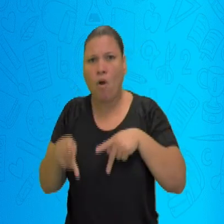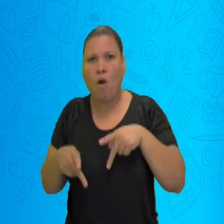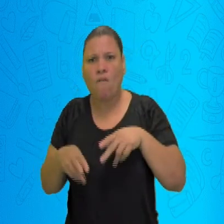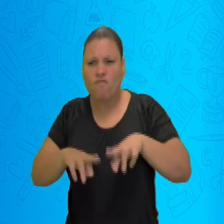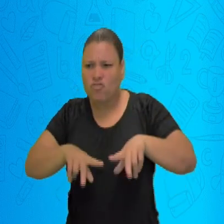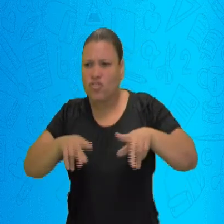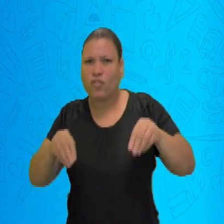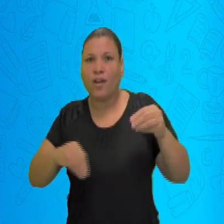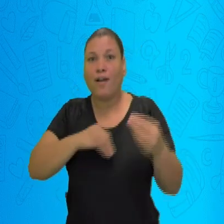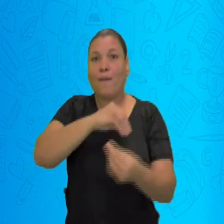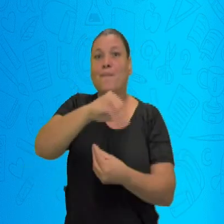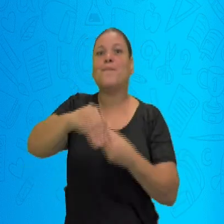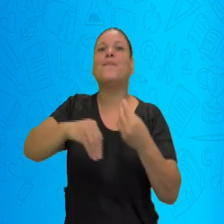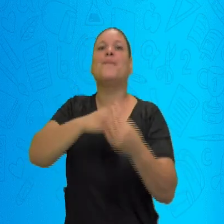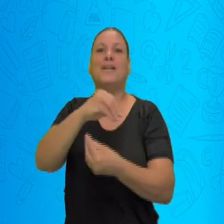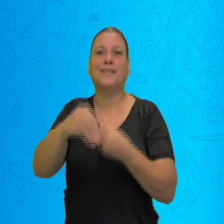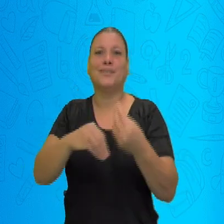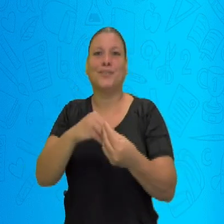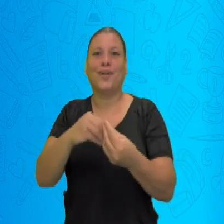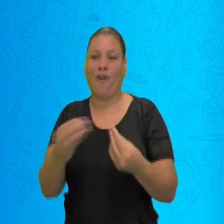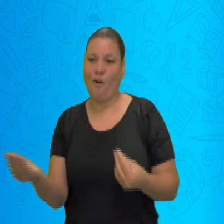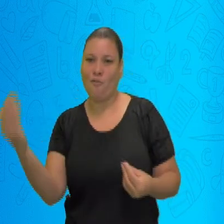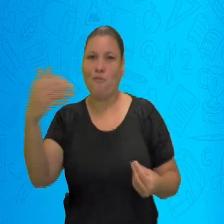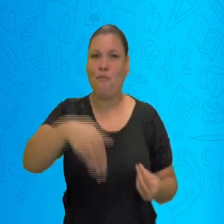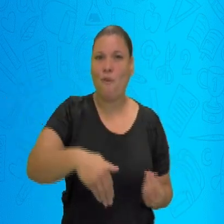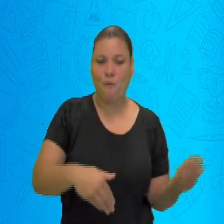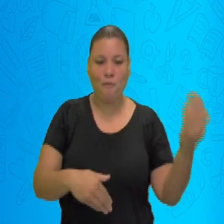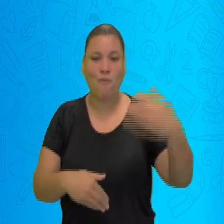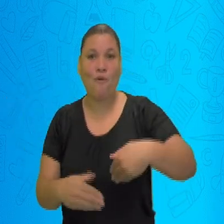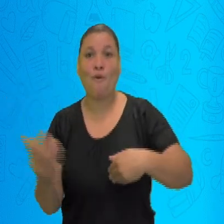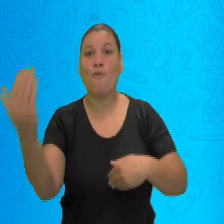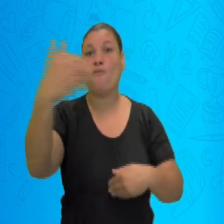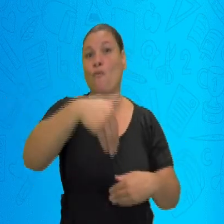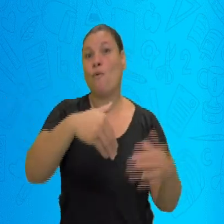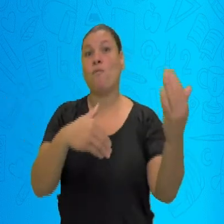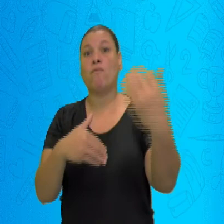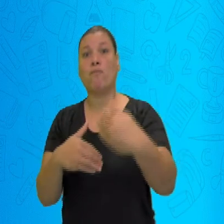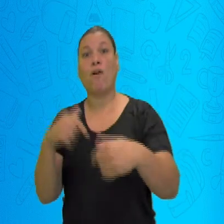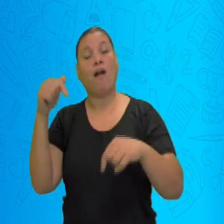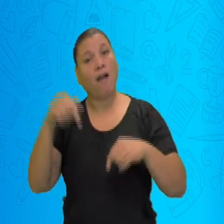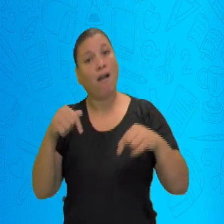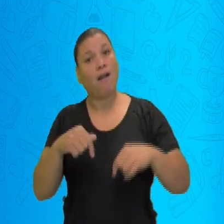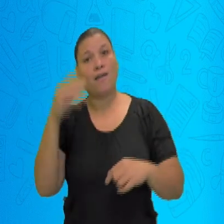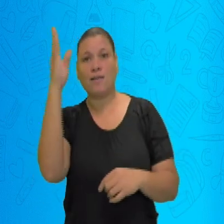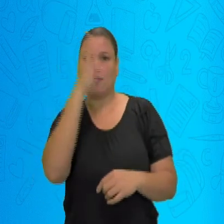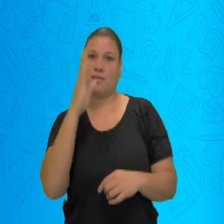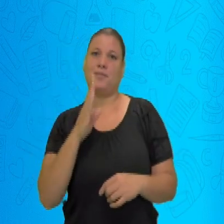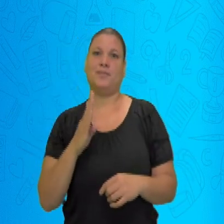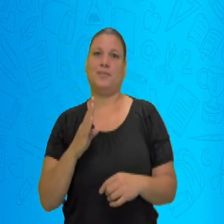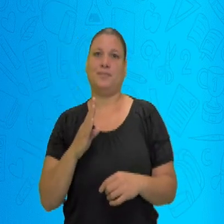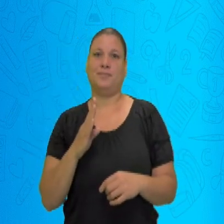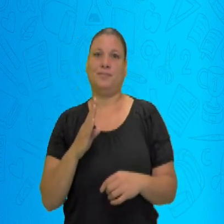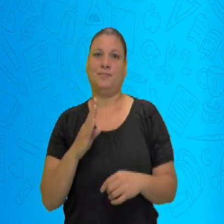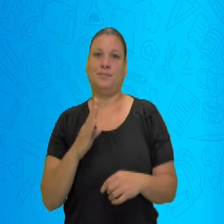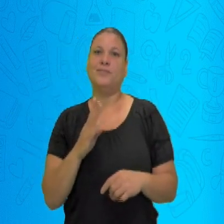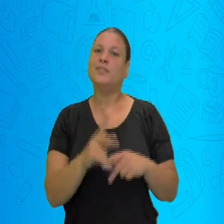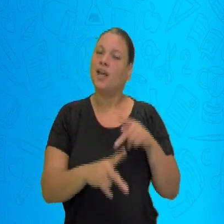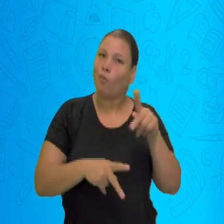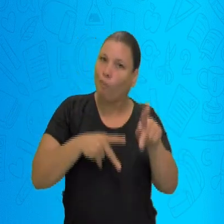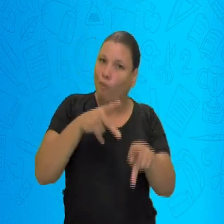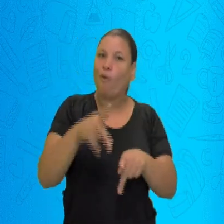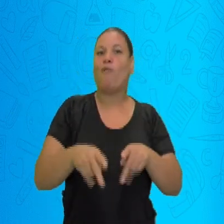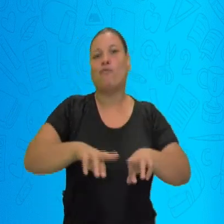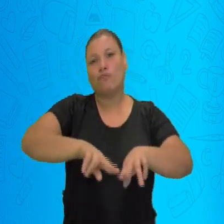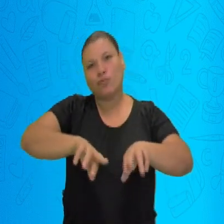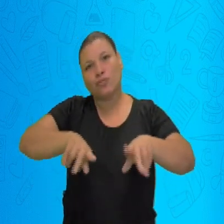Teve pessoas que exploraram, mas teve pessoas que vieram para formar, para povoar